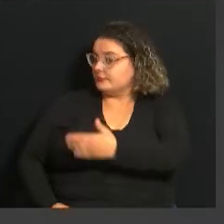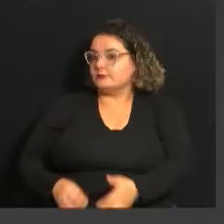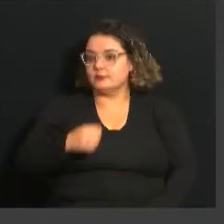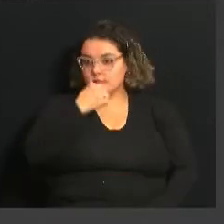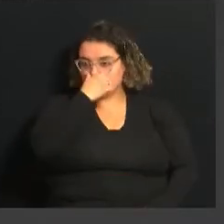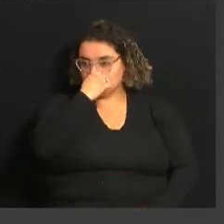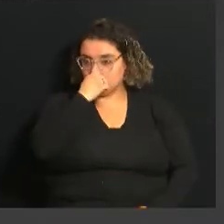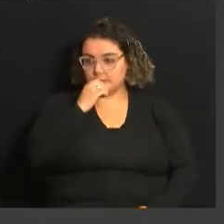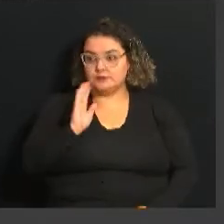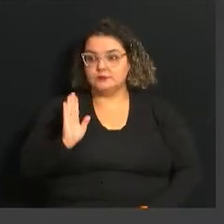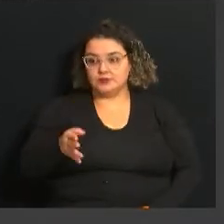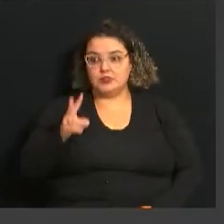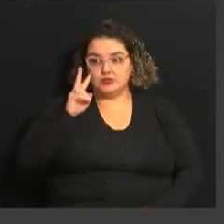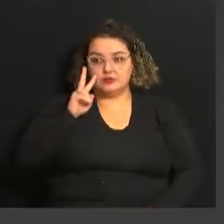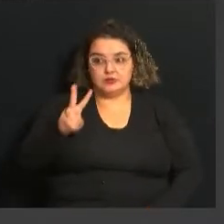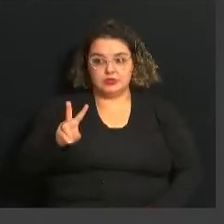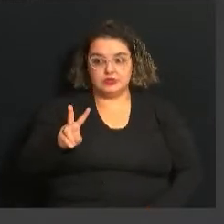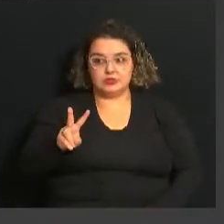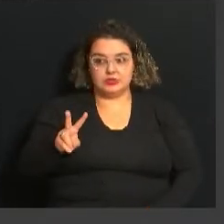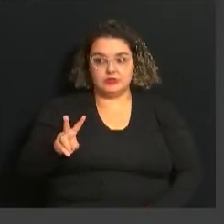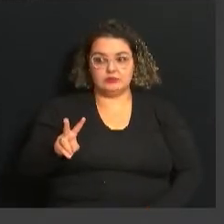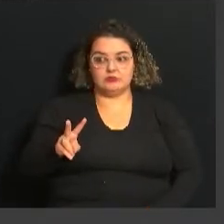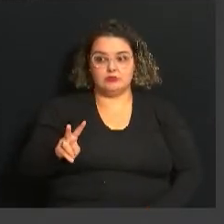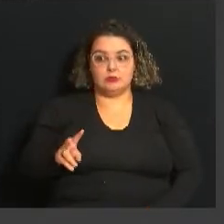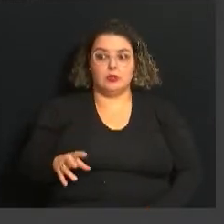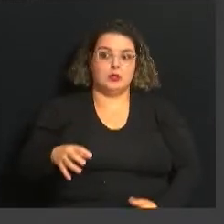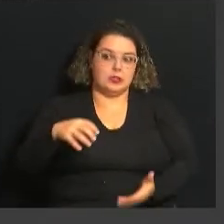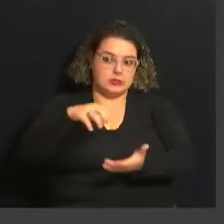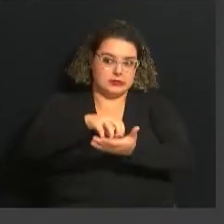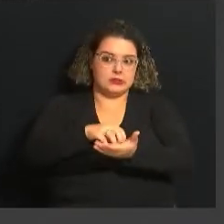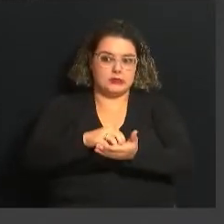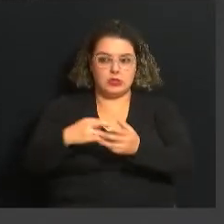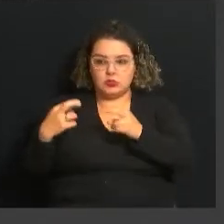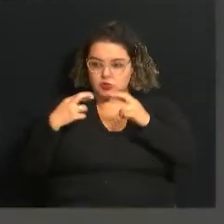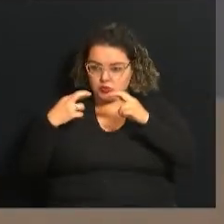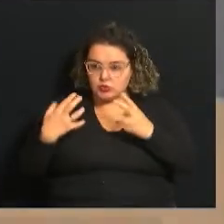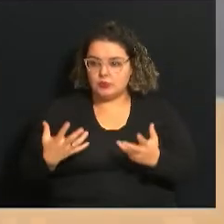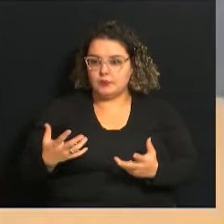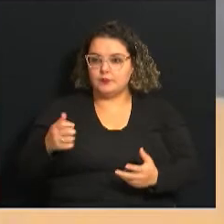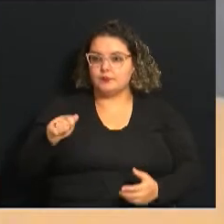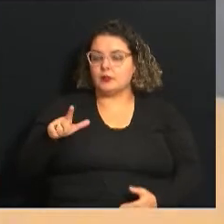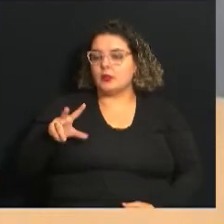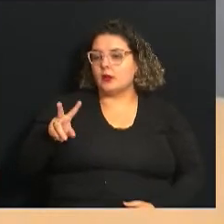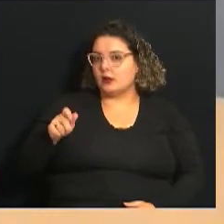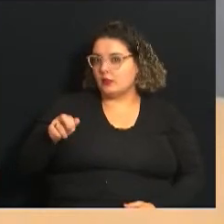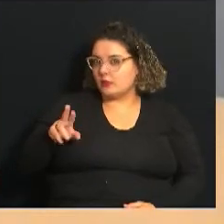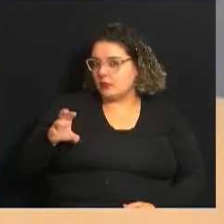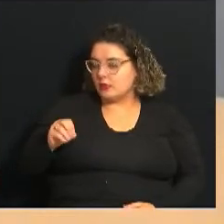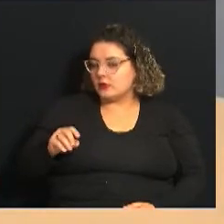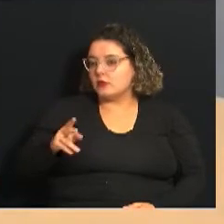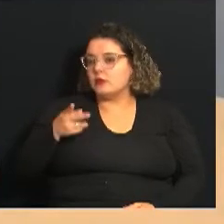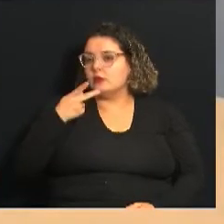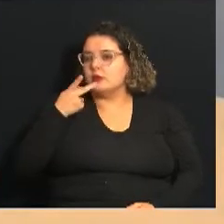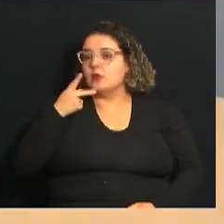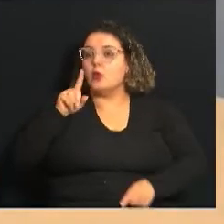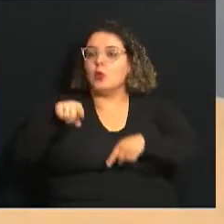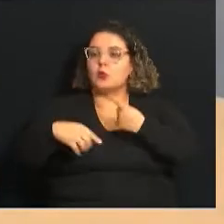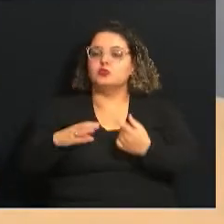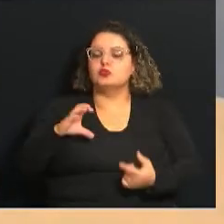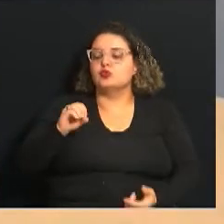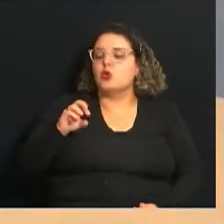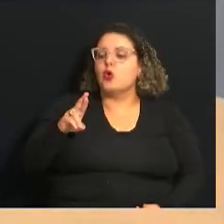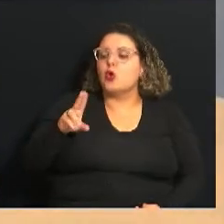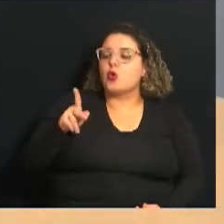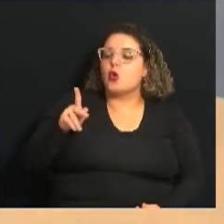foram captadas por essa central de monitoramento. Álvaro, você citou outros corpos celestes aí, a gente sabe